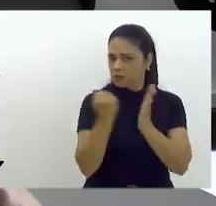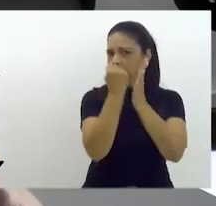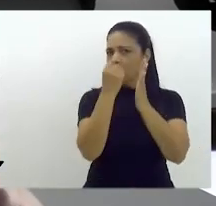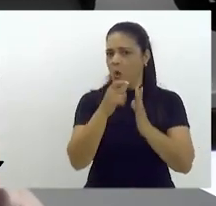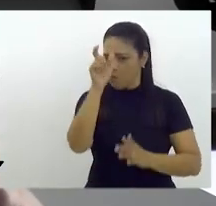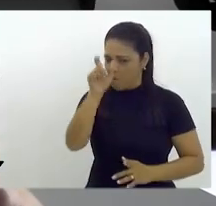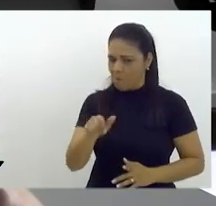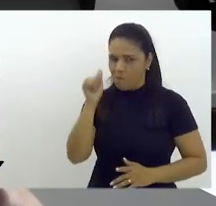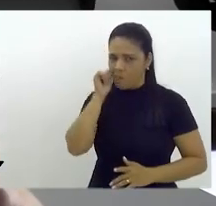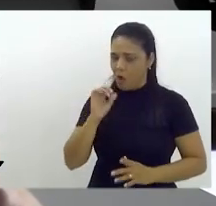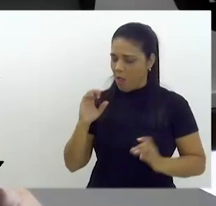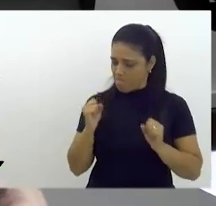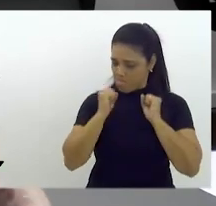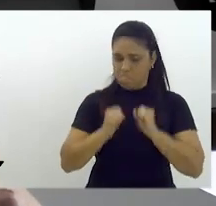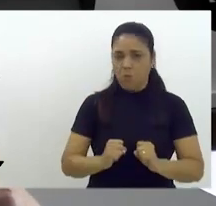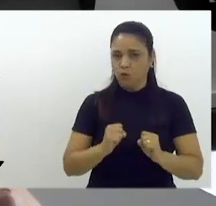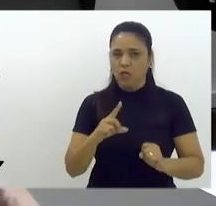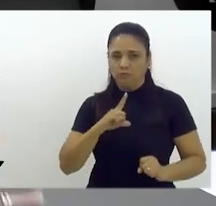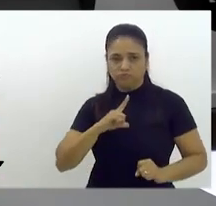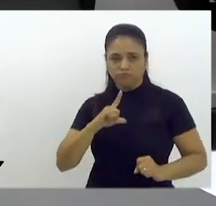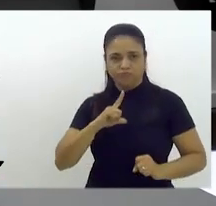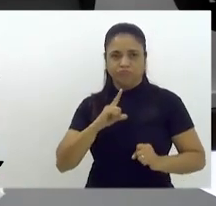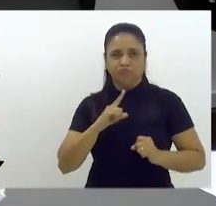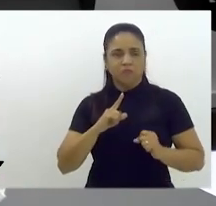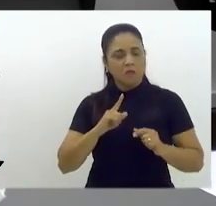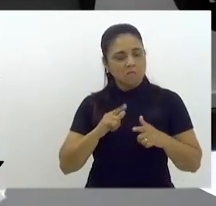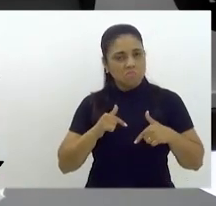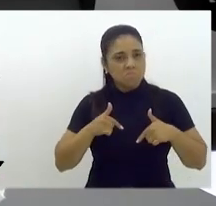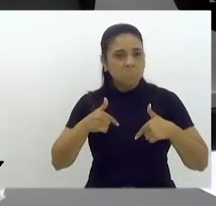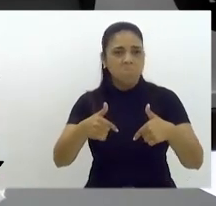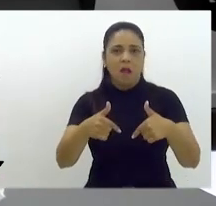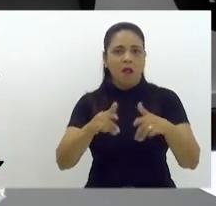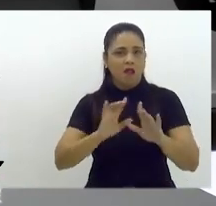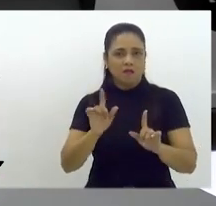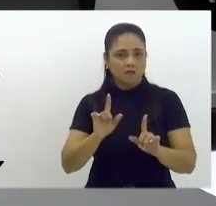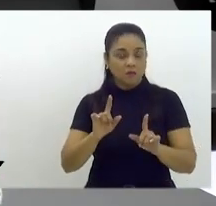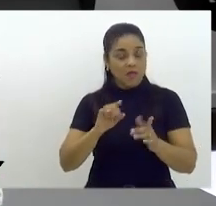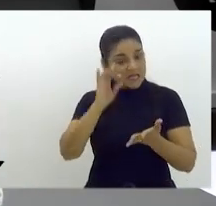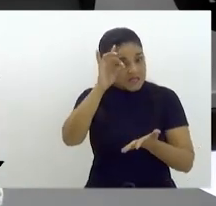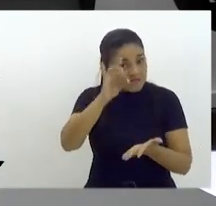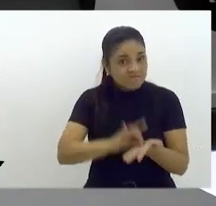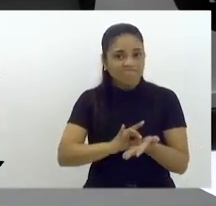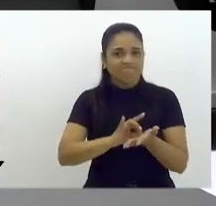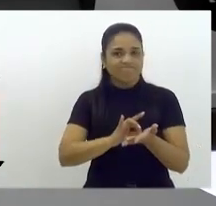terem poder né estar em cargos de poder algo concreto